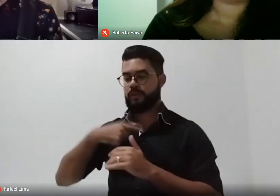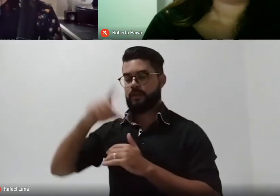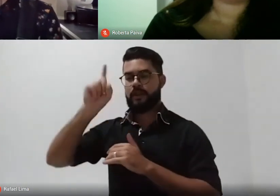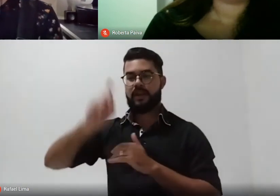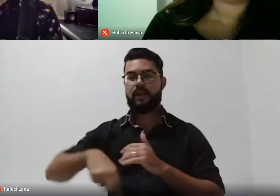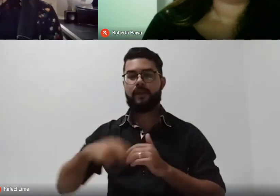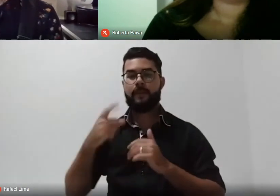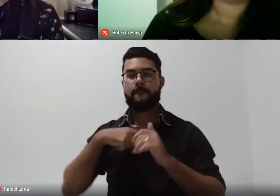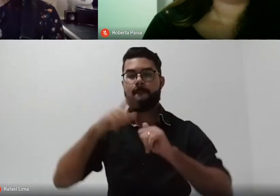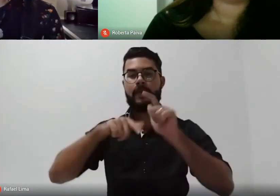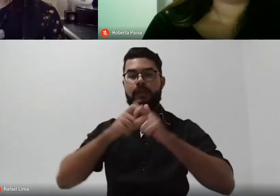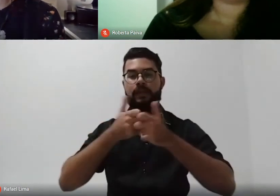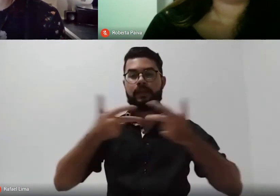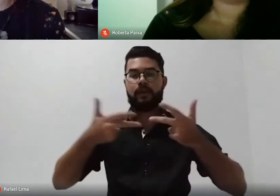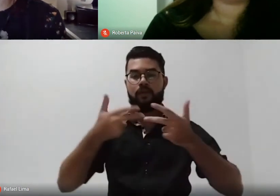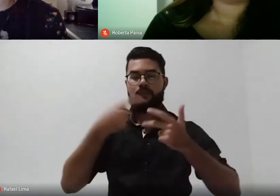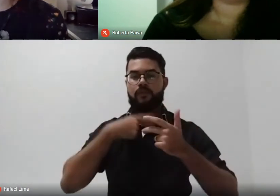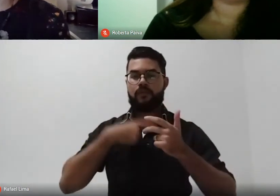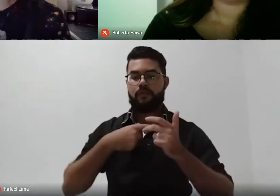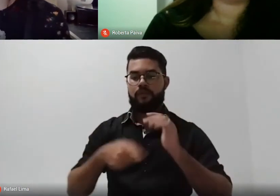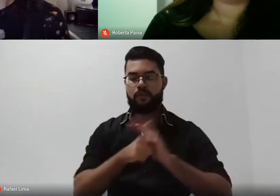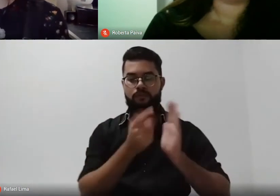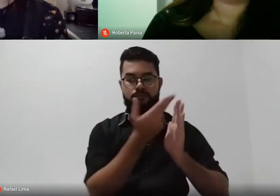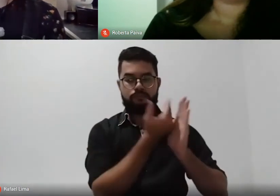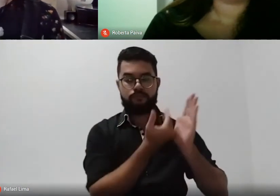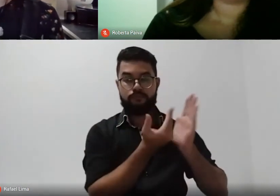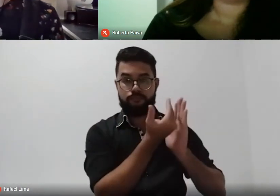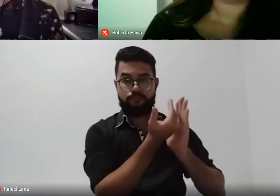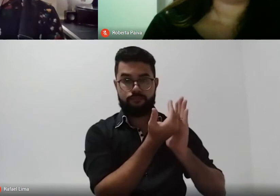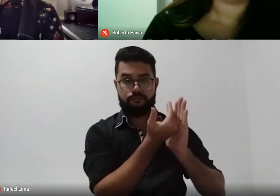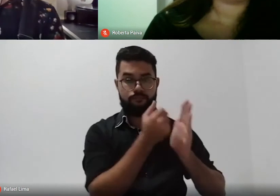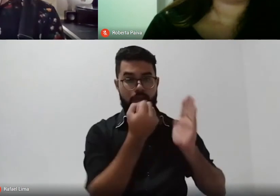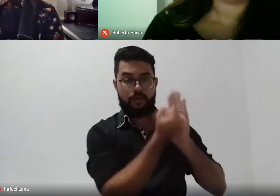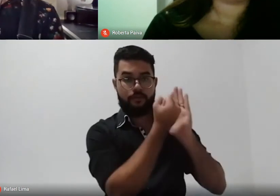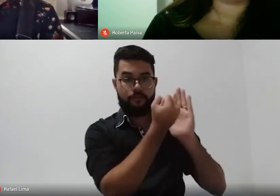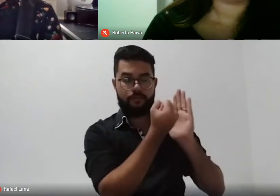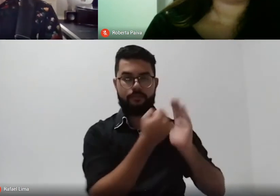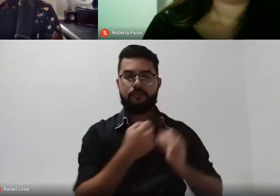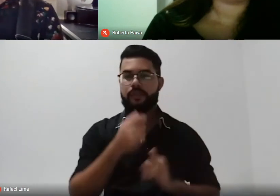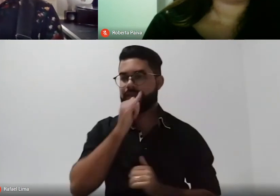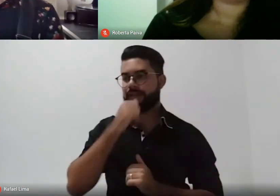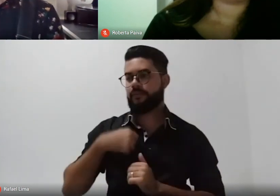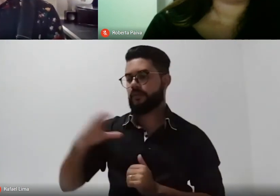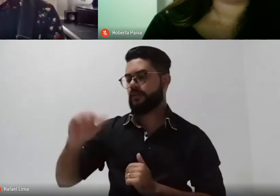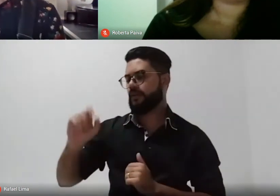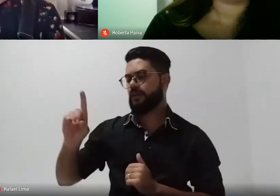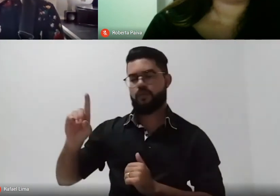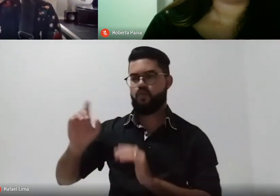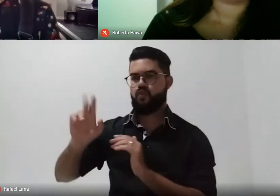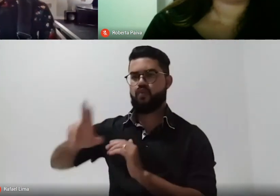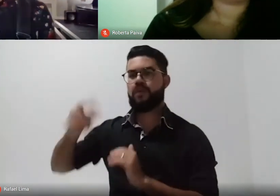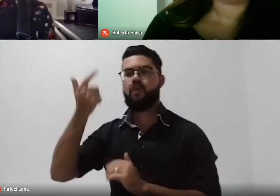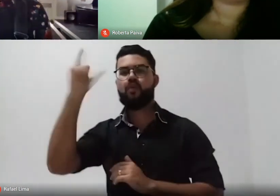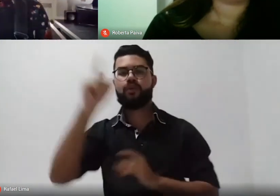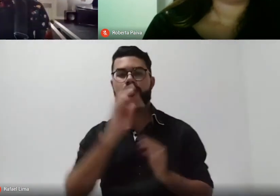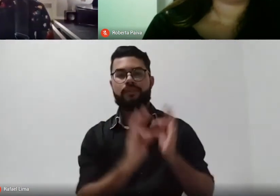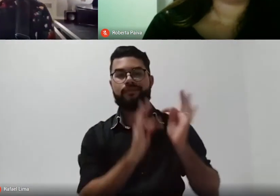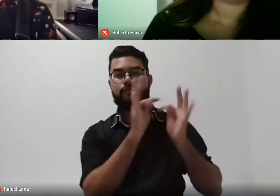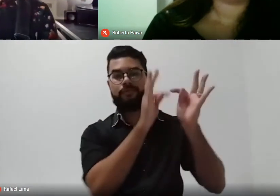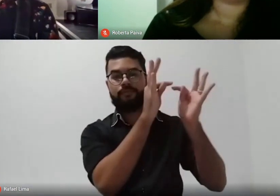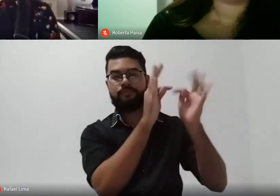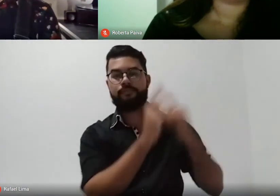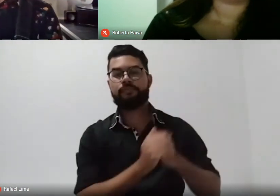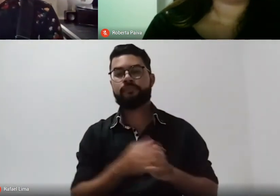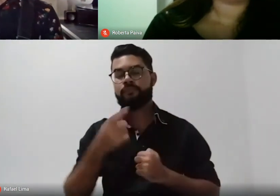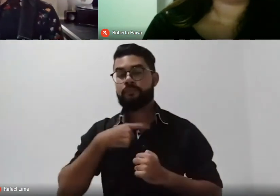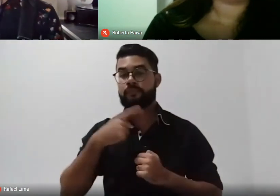computação gráfica. No caso lá de Princesa Isabel, a gente não trabalha mais com CAD, só trabalhamos com Revit. Então, desde esse